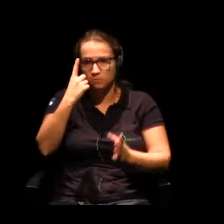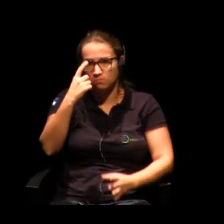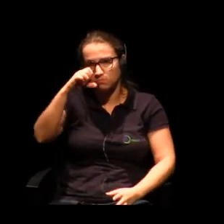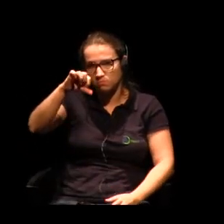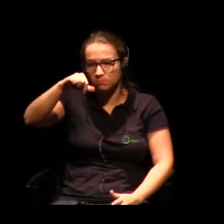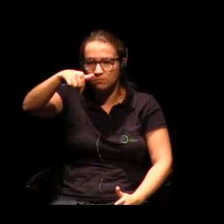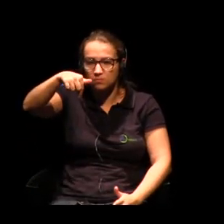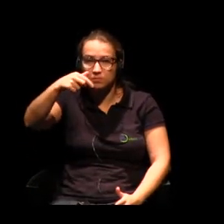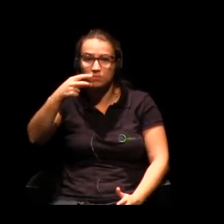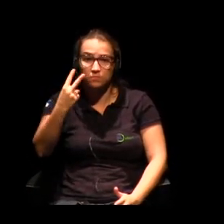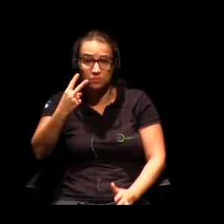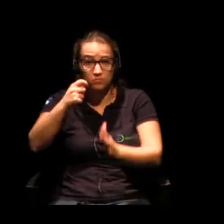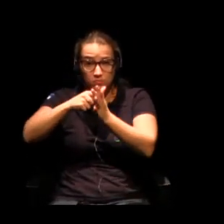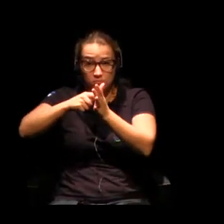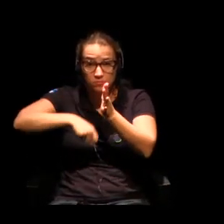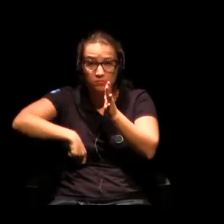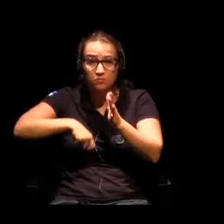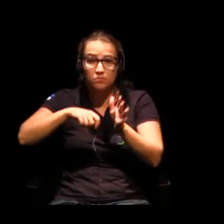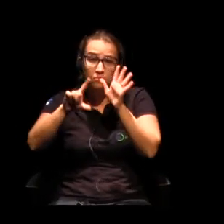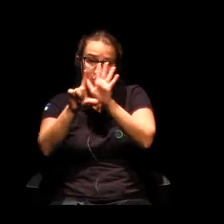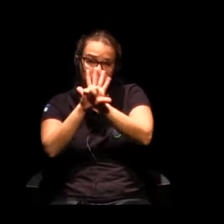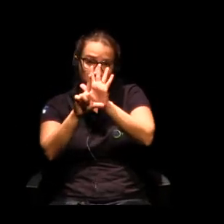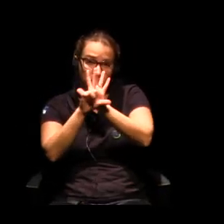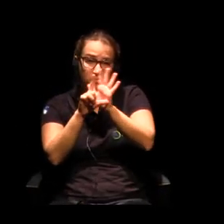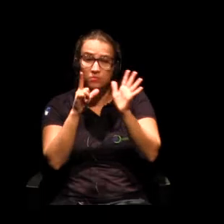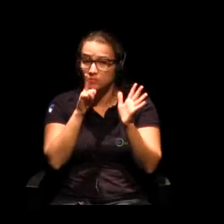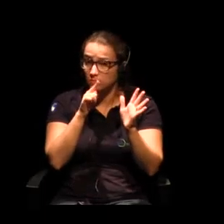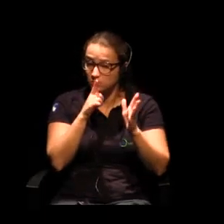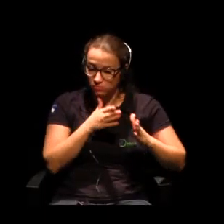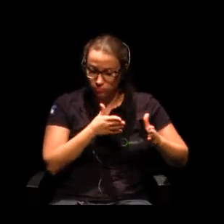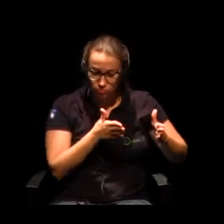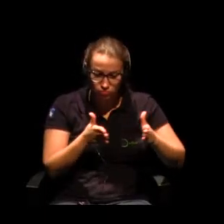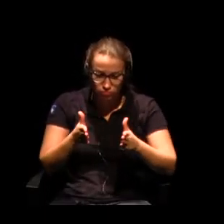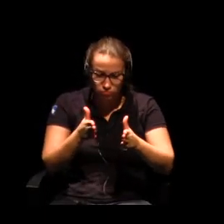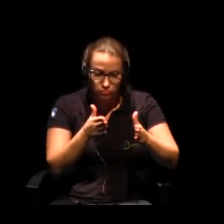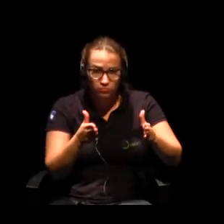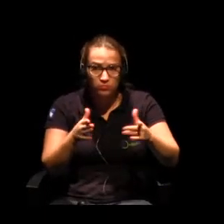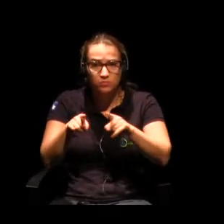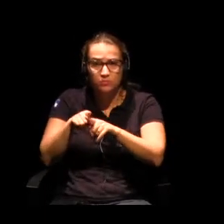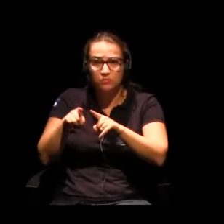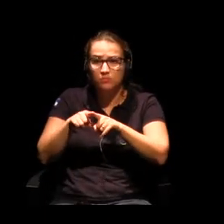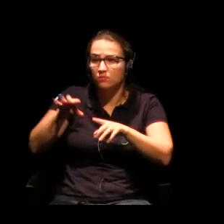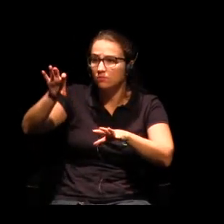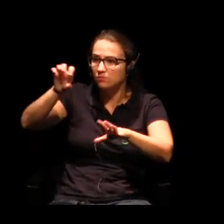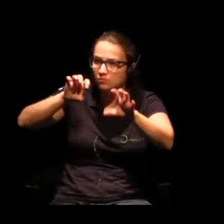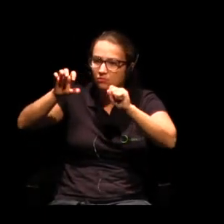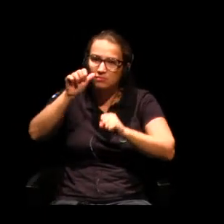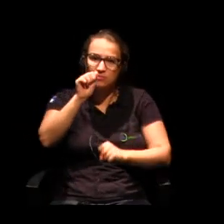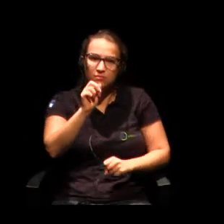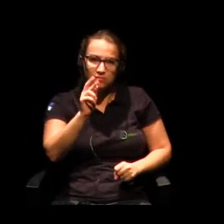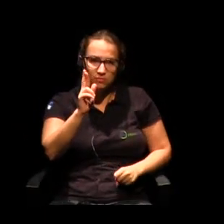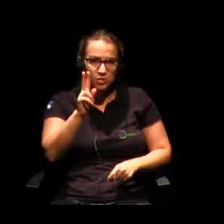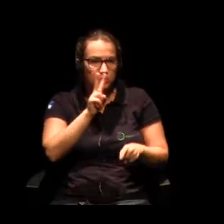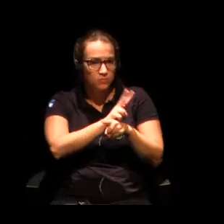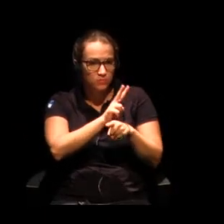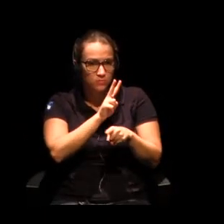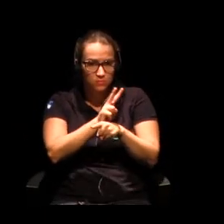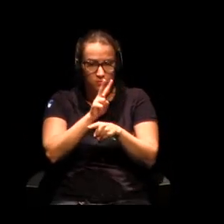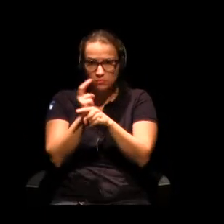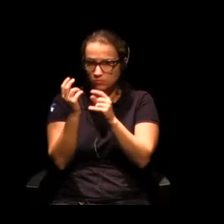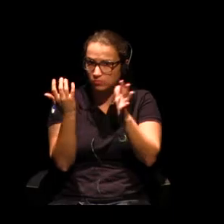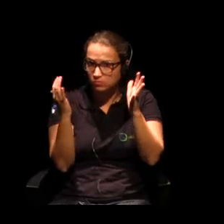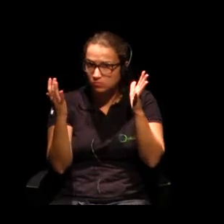assinada por Nixon em 1972. Ele assinou a Lei das Águas e da Limpeza do Ar. Ele